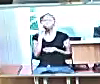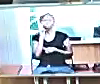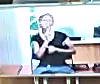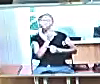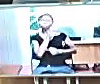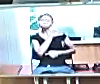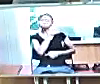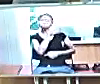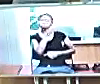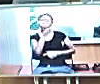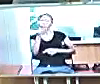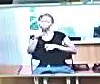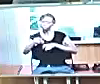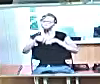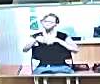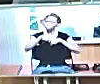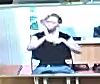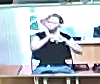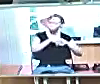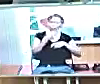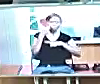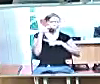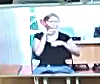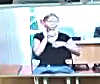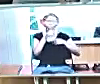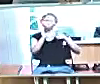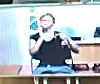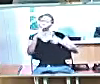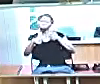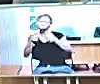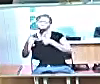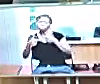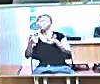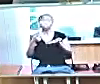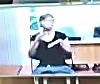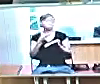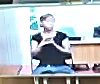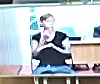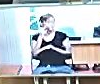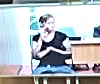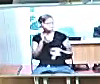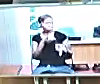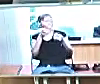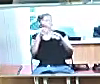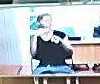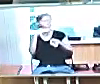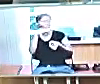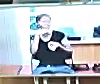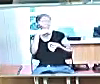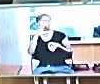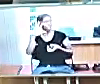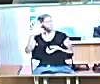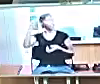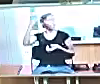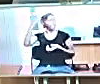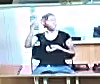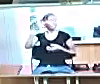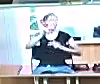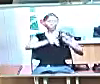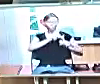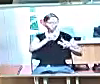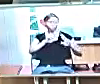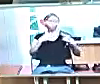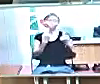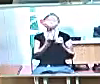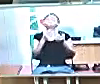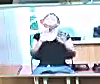e nas atividades ver as iniciativas que a gente é ver o resultado da comissão agora por fim eu queria dizer que